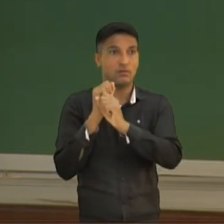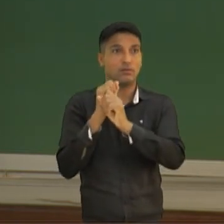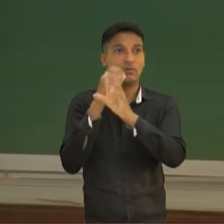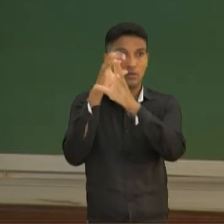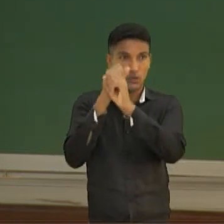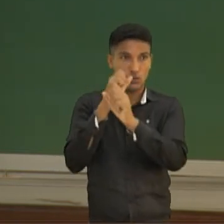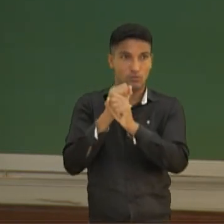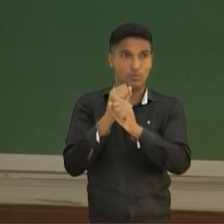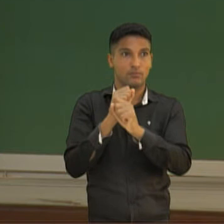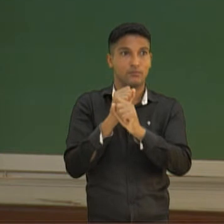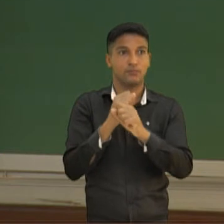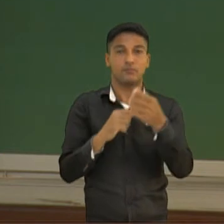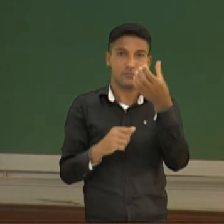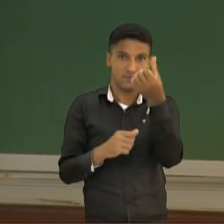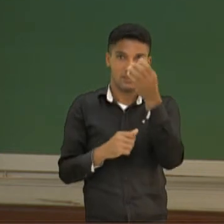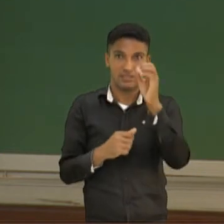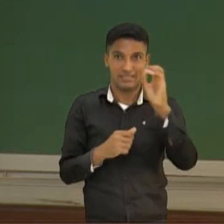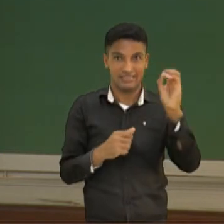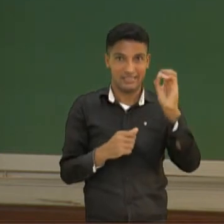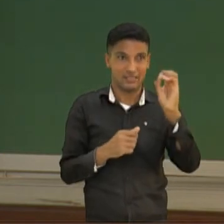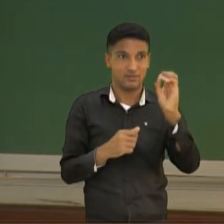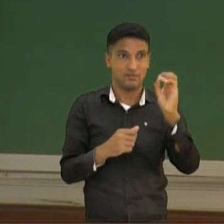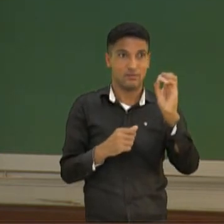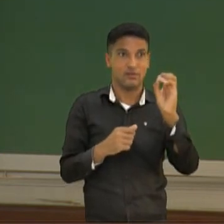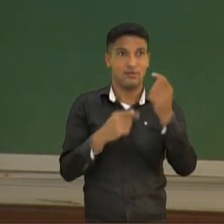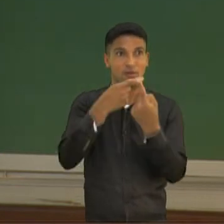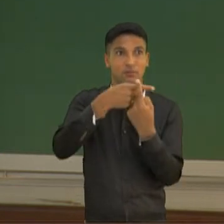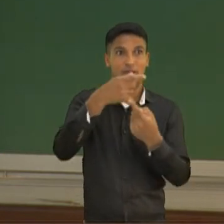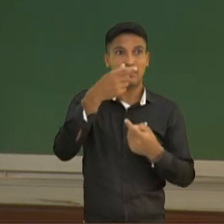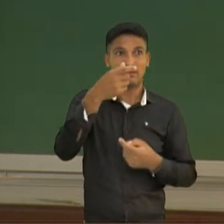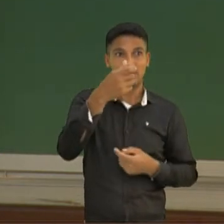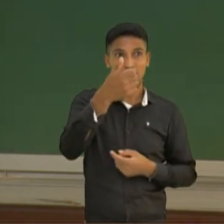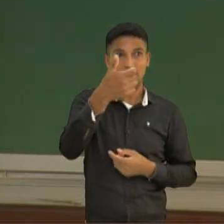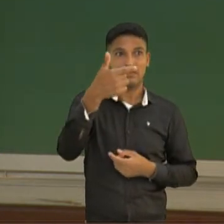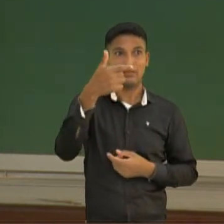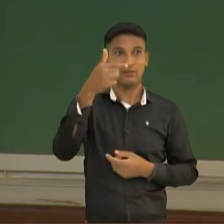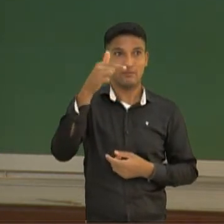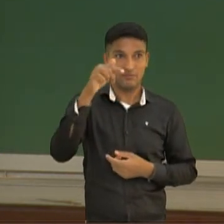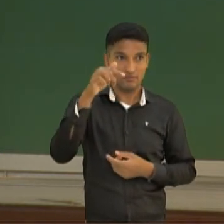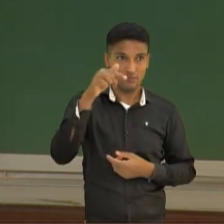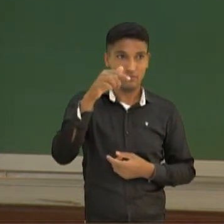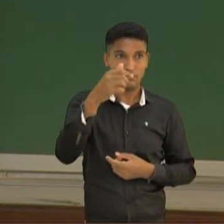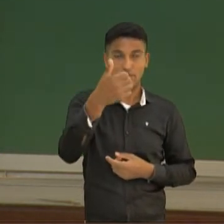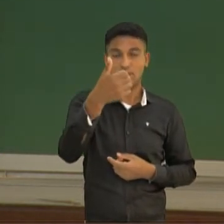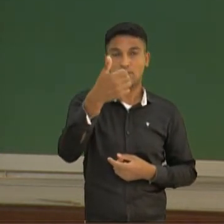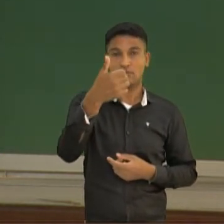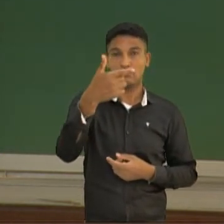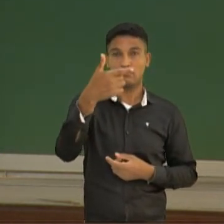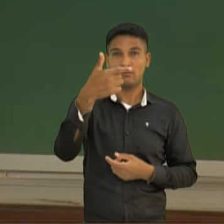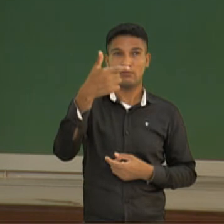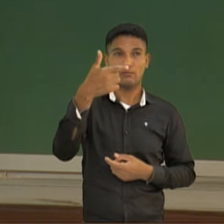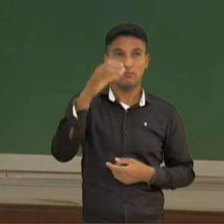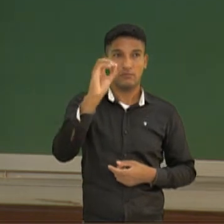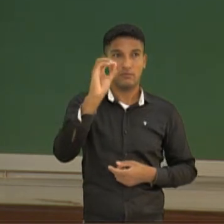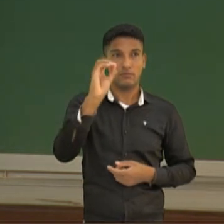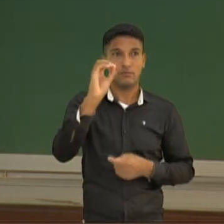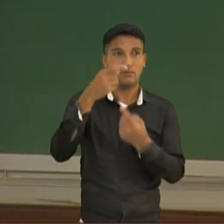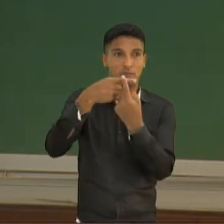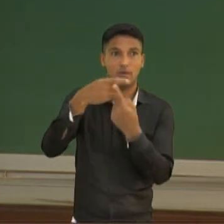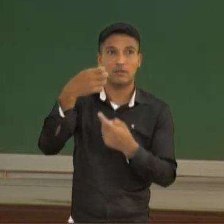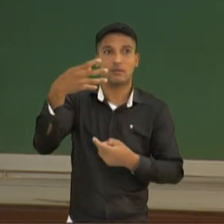ficar 60, né? Então, 600, 720, 760 e 8. Muito